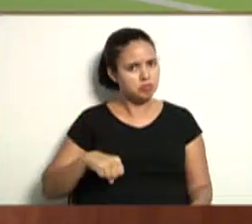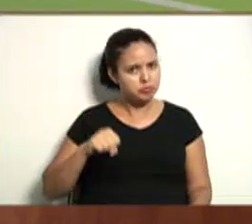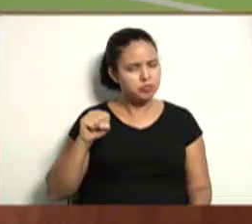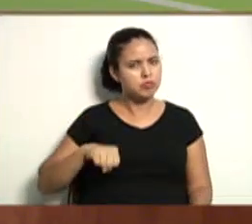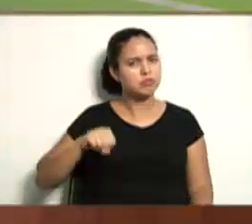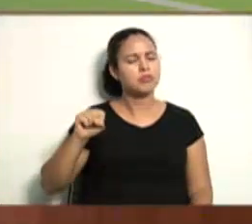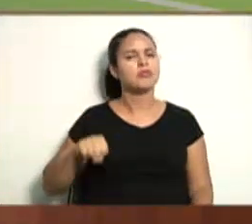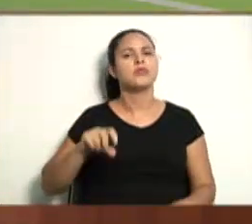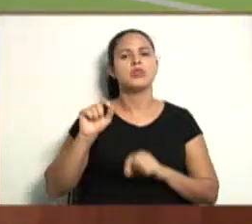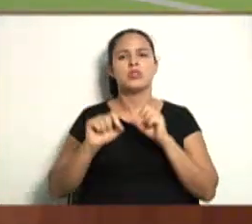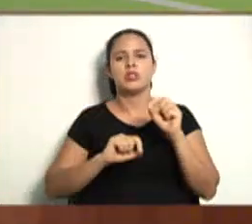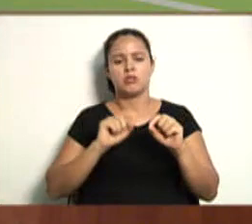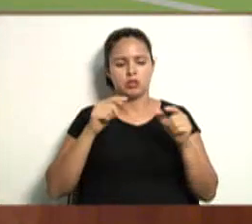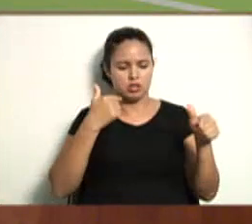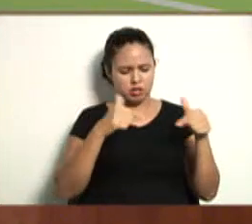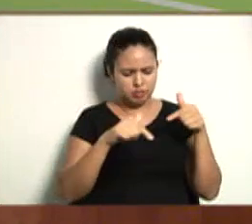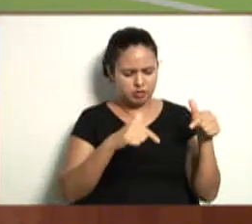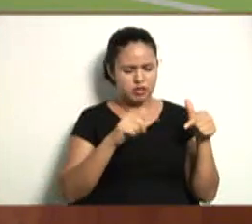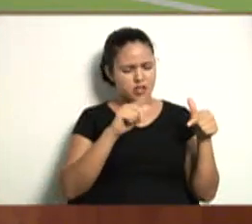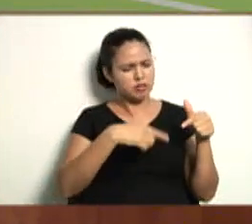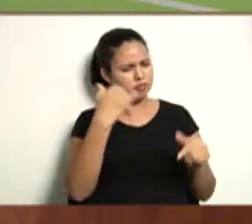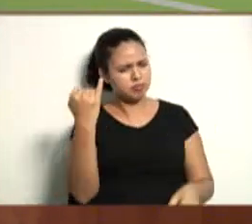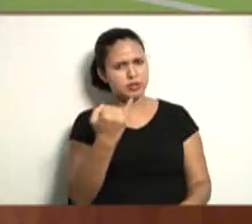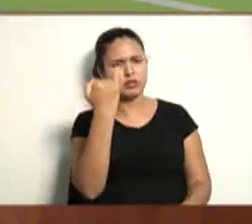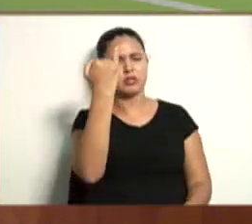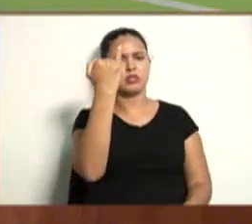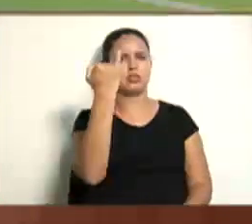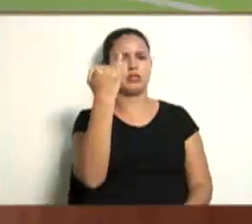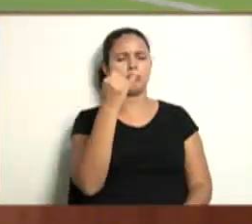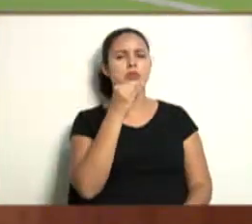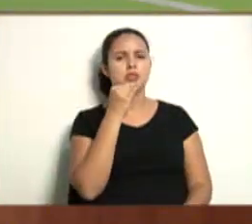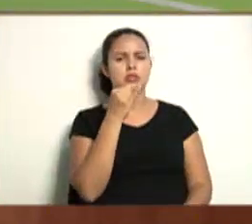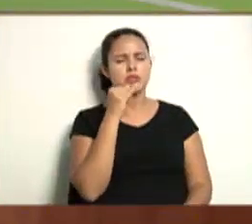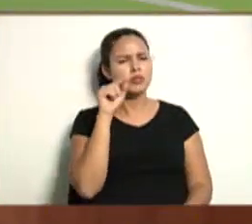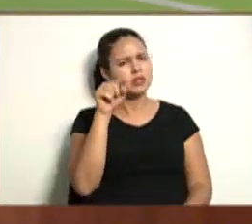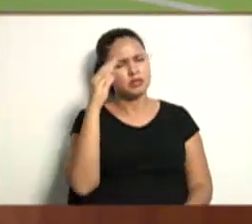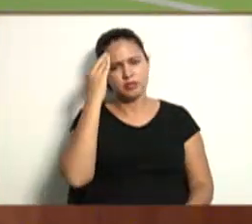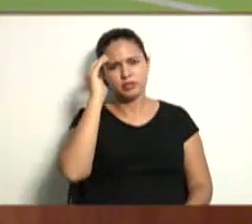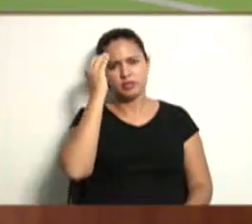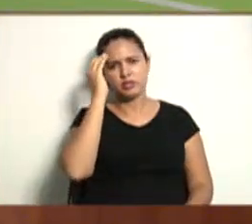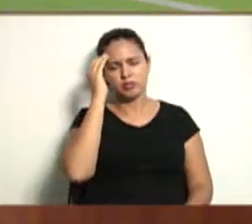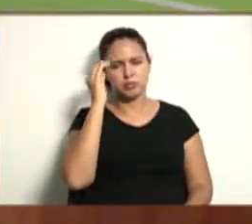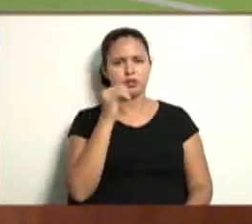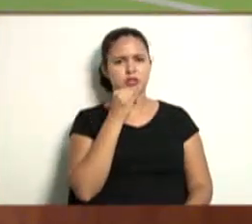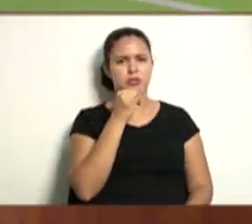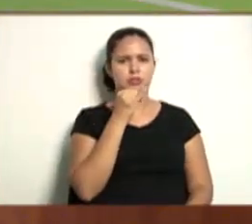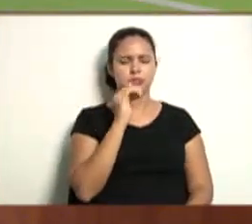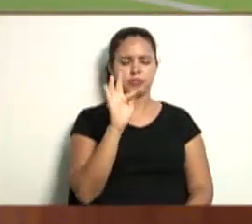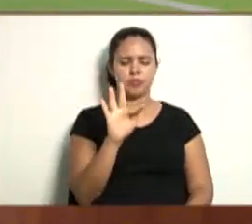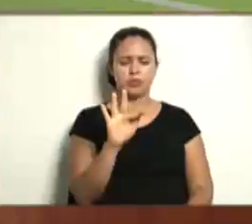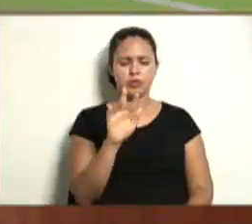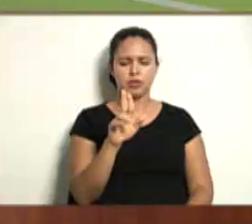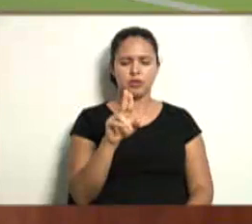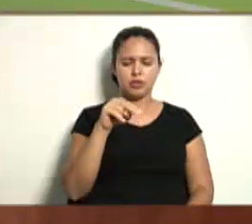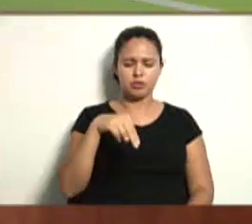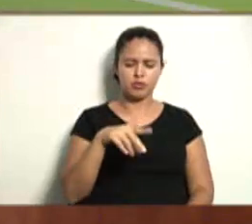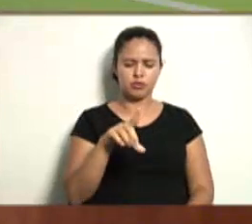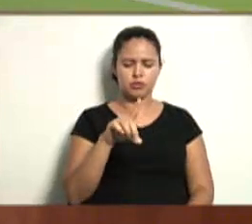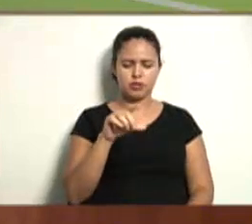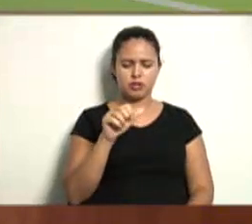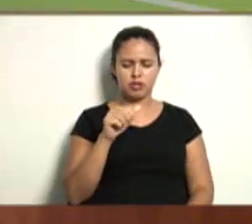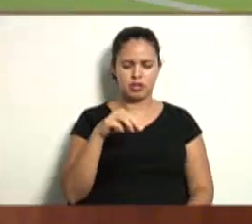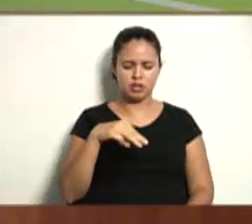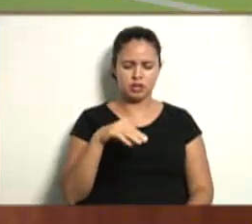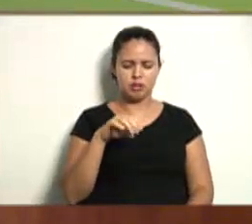algo fundamental. O trabalho é fundamental ao ser humano. Eu quero que você entenda o que é fundamental. O trabalho é o